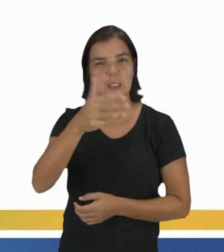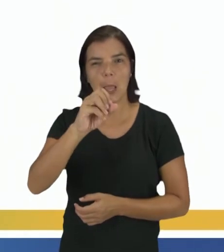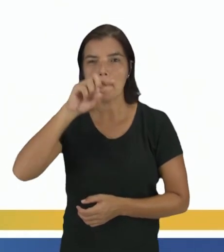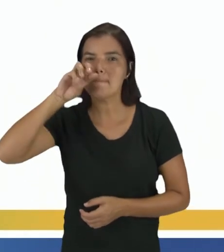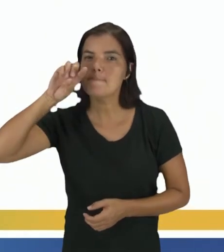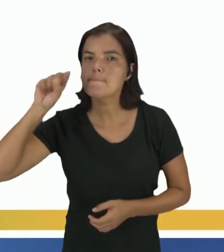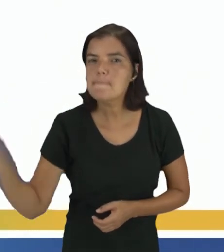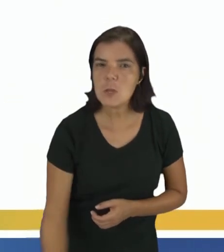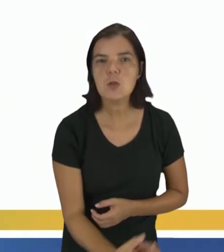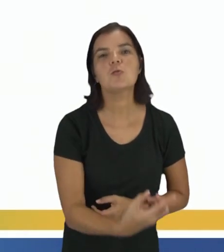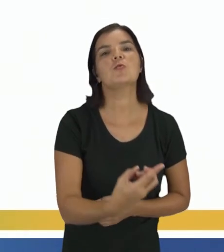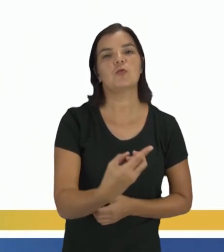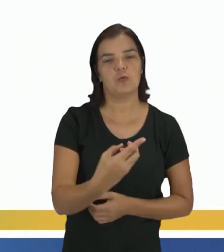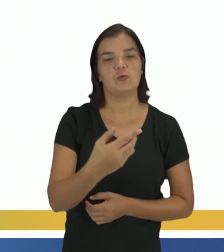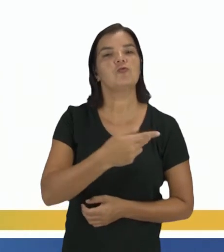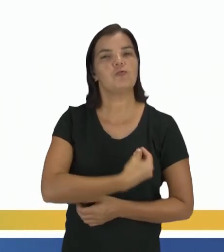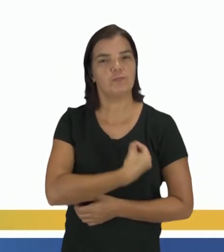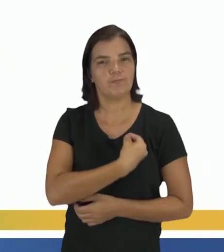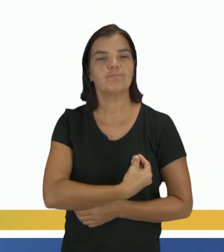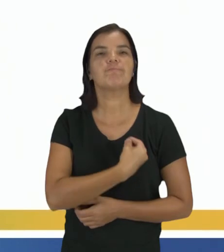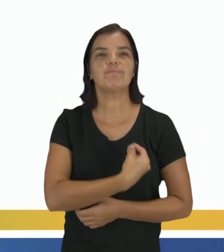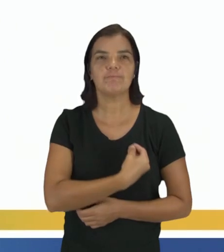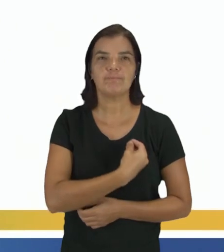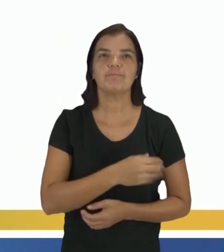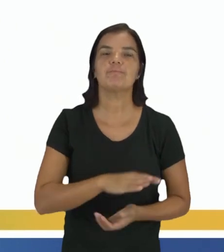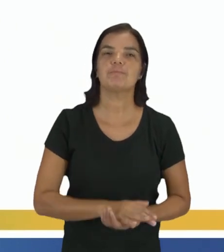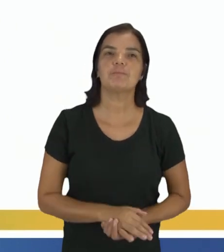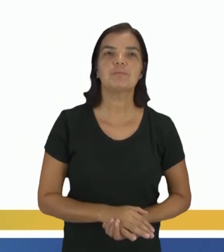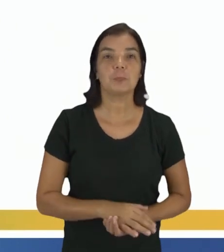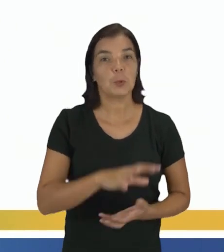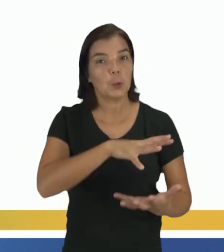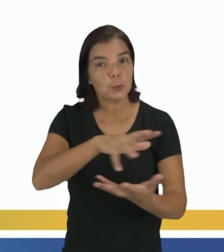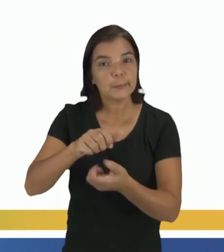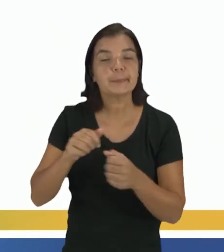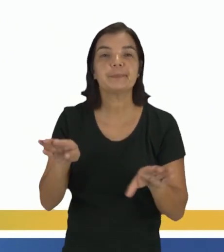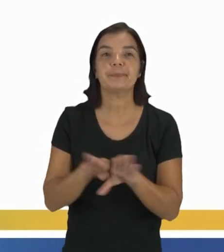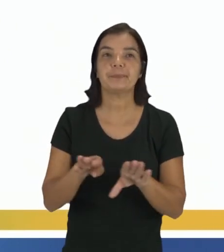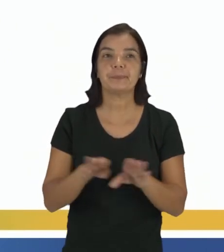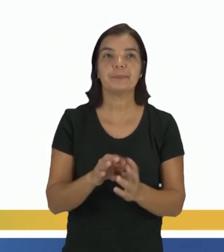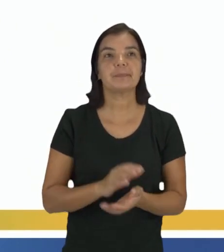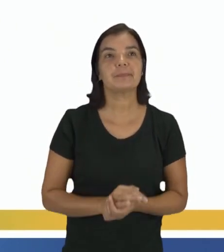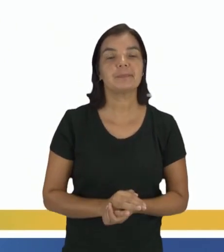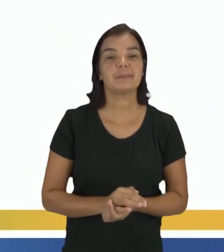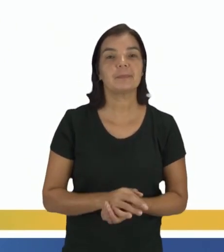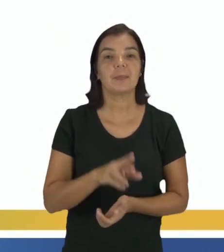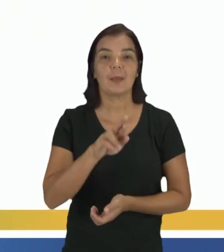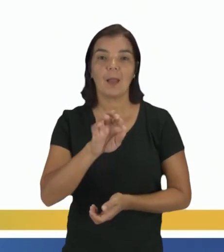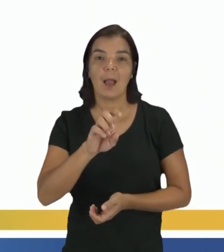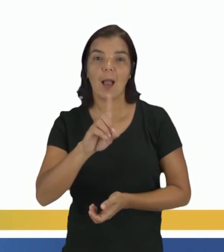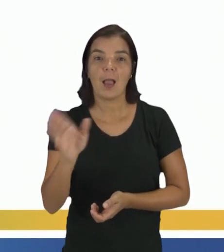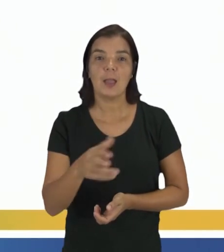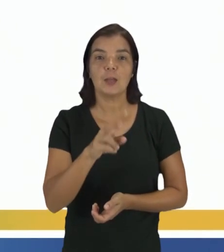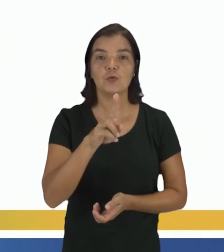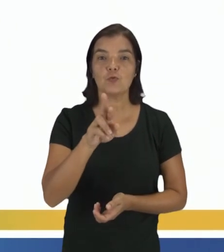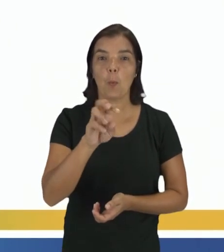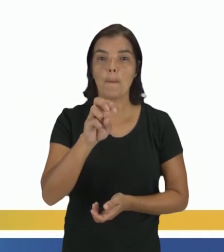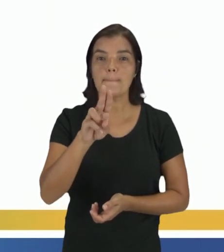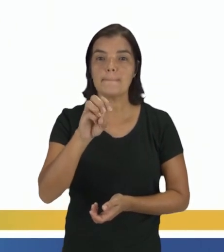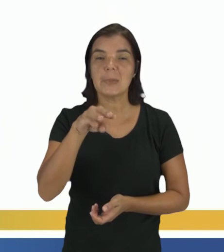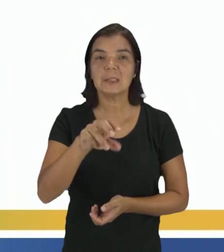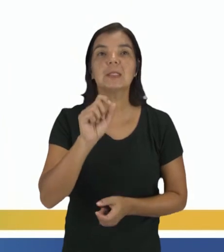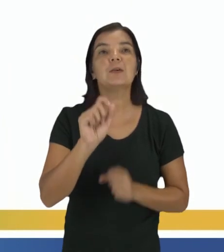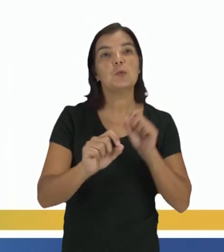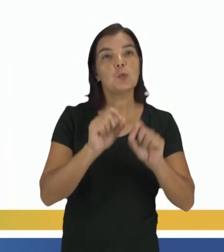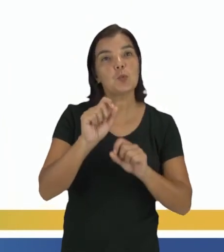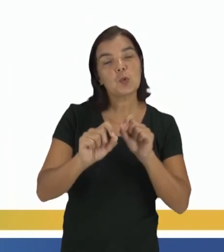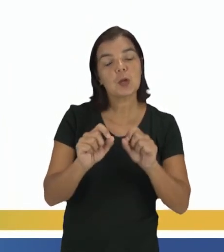de habitantes. Então, nós temos algumas megacidades aí no mundo também. E, além da megacidade, nós vamos ter o conceito de rede urbana.